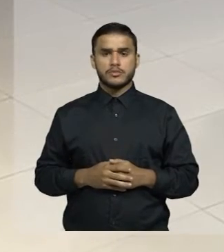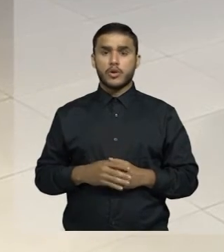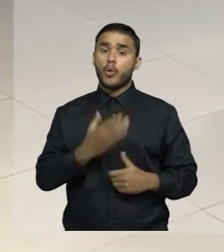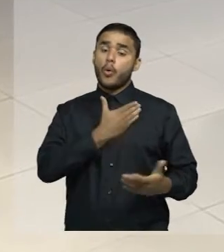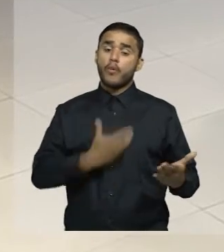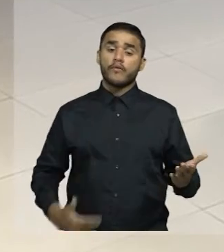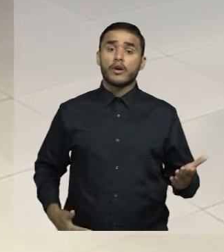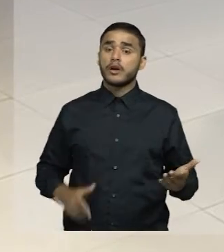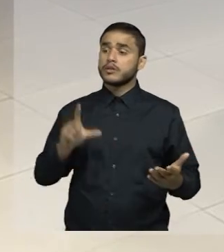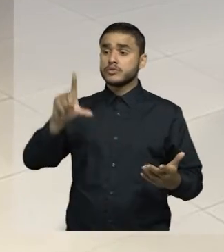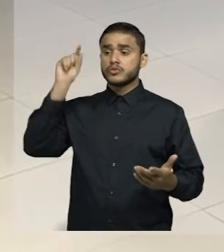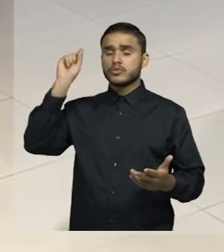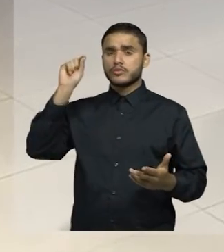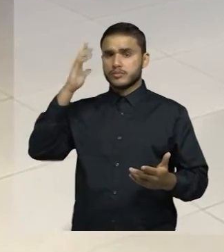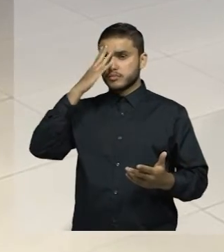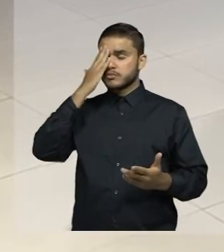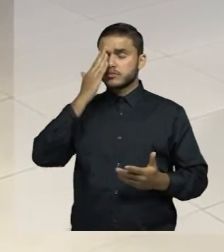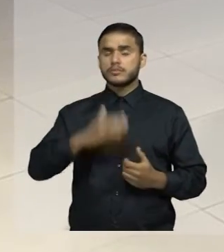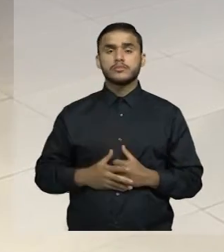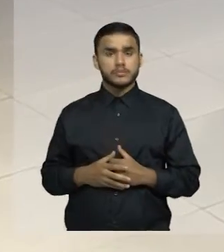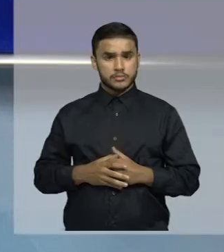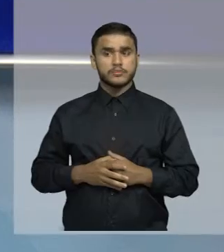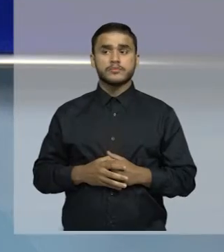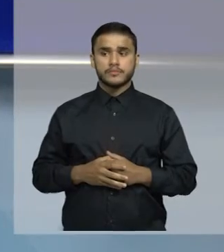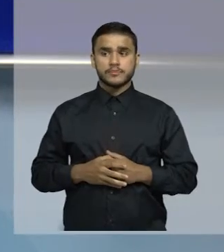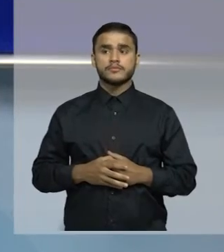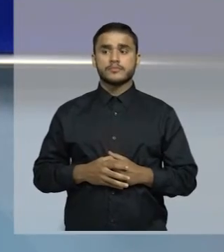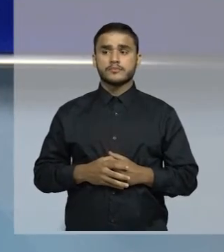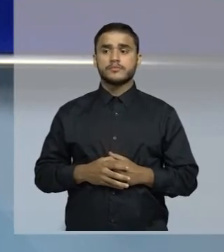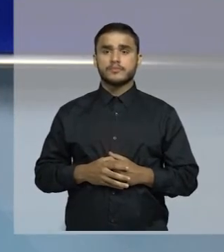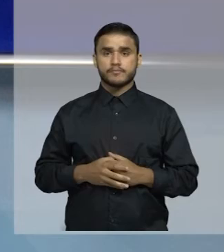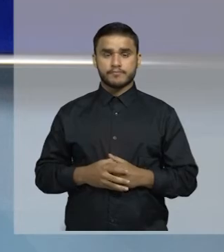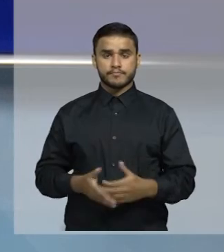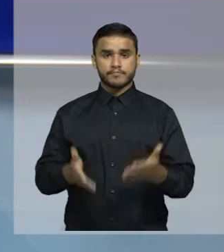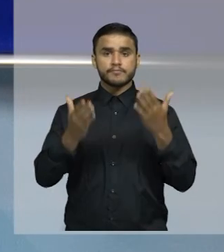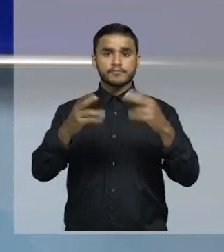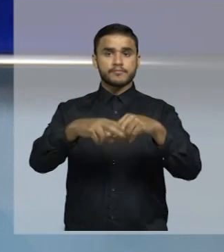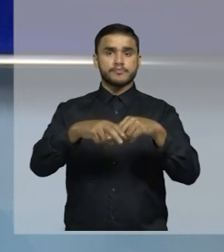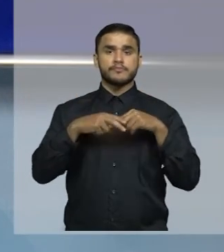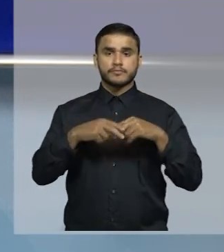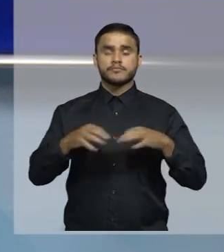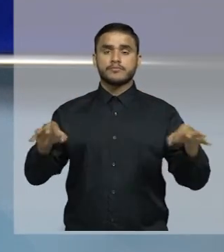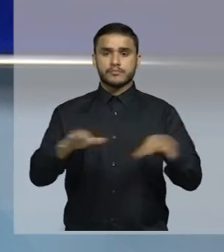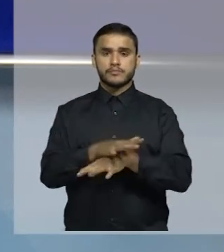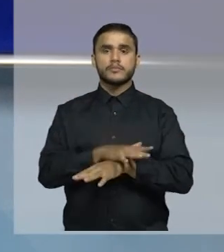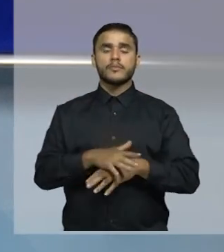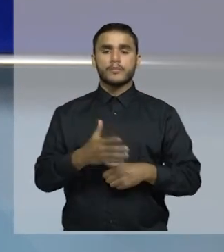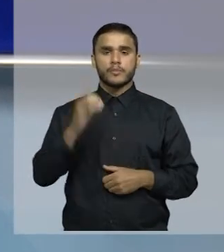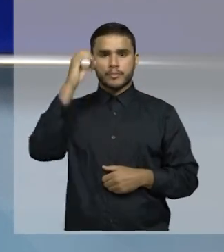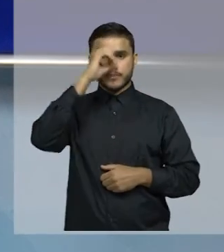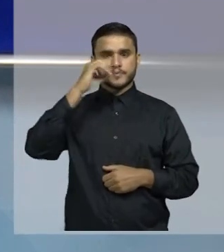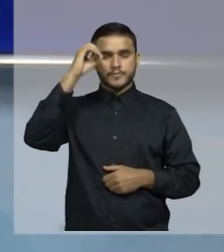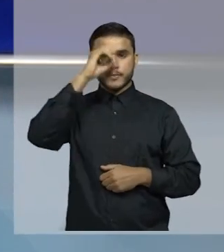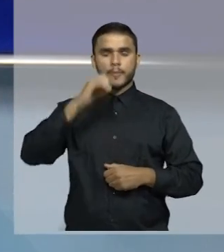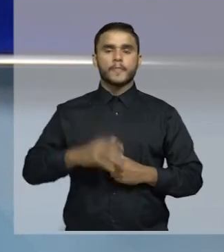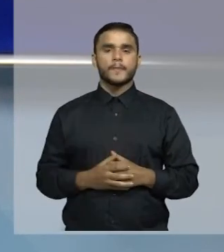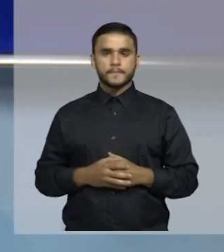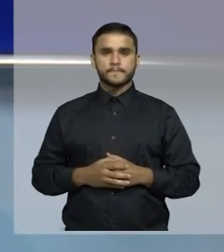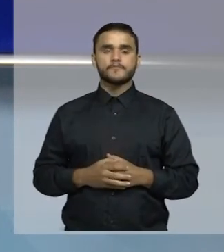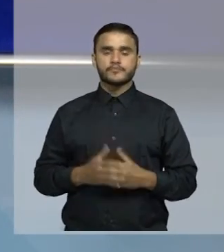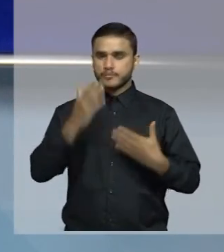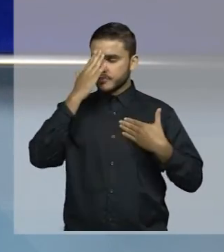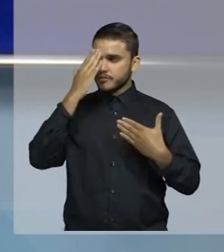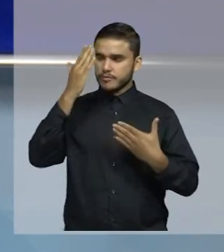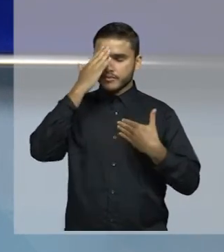impõe ao Estado fazê-lo quando julgar necessário. Né? Com essas colocações, finalizamos mais uma edição do programa